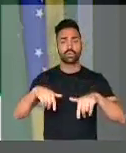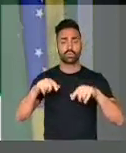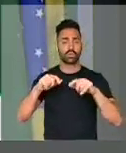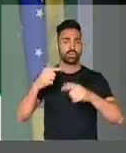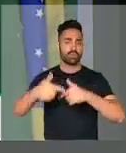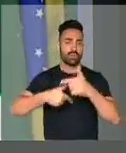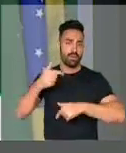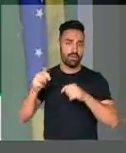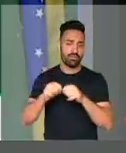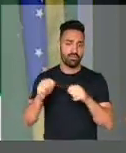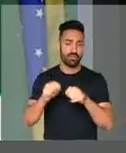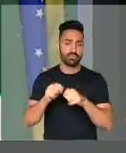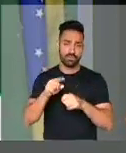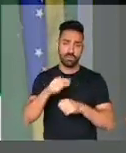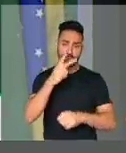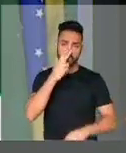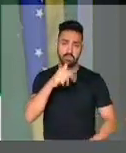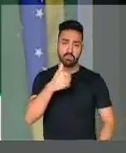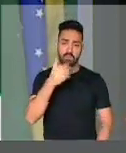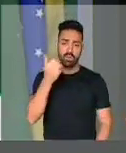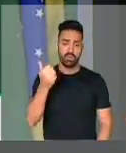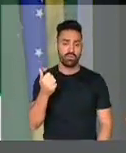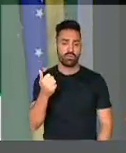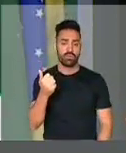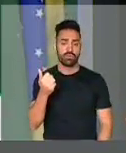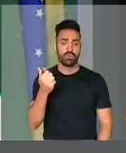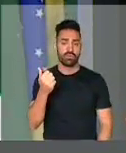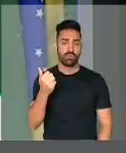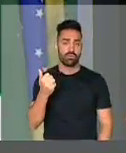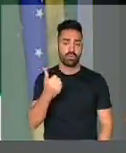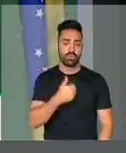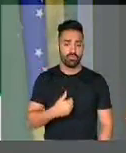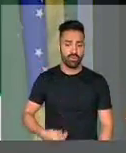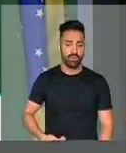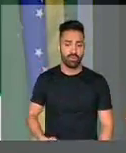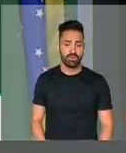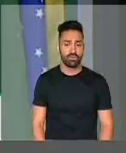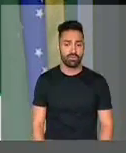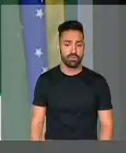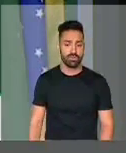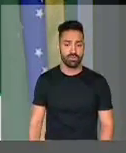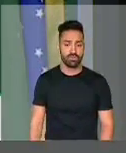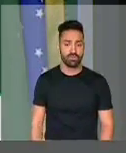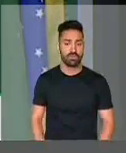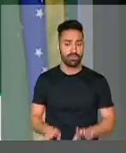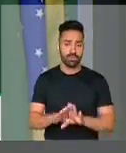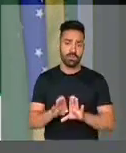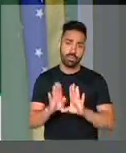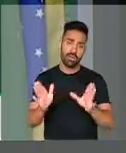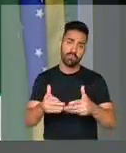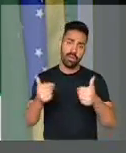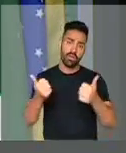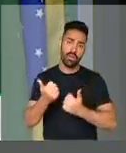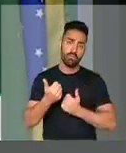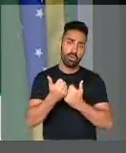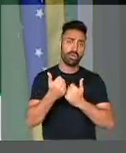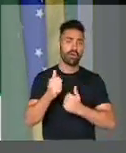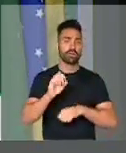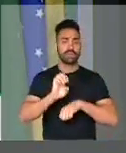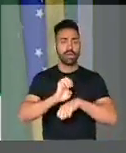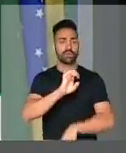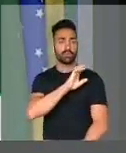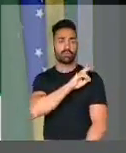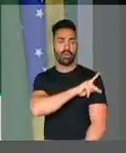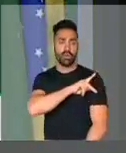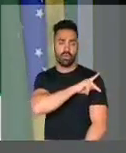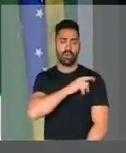feito. Seria melhor para o governo e, acima de tudo, melhor para o Piauí.